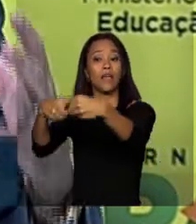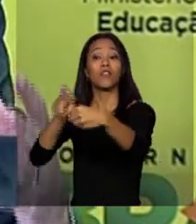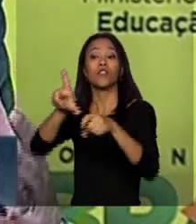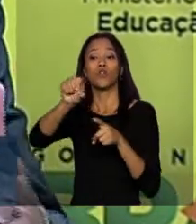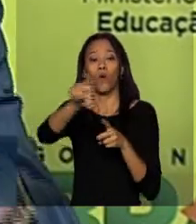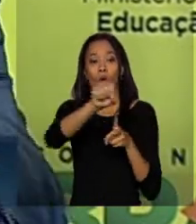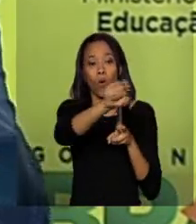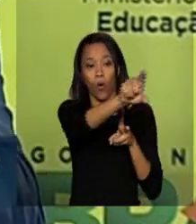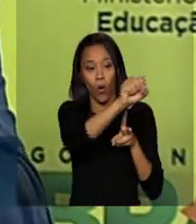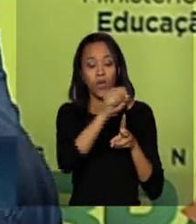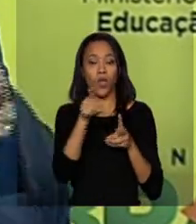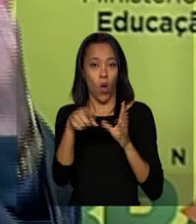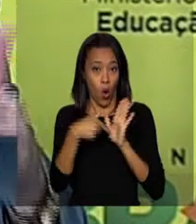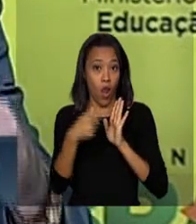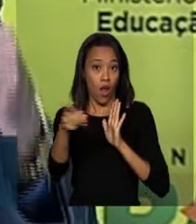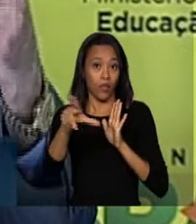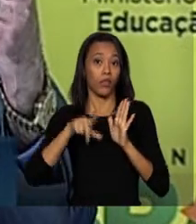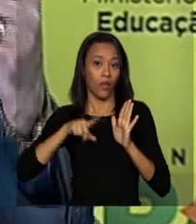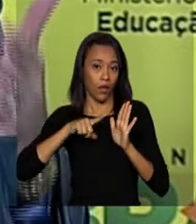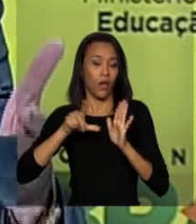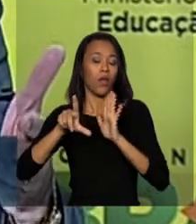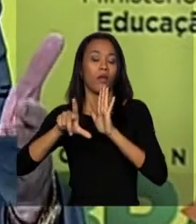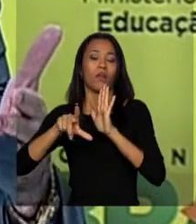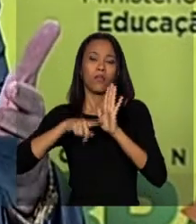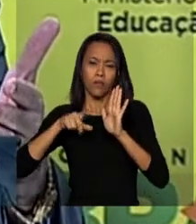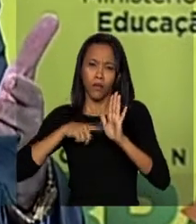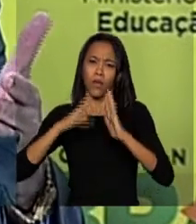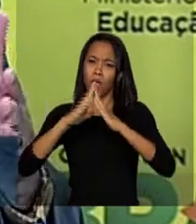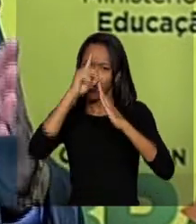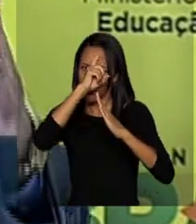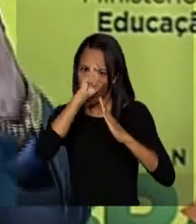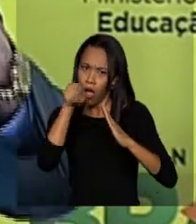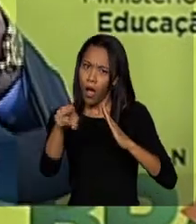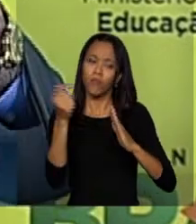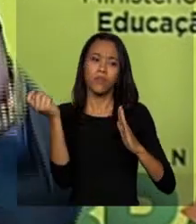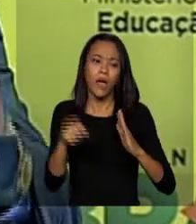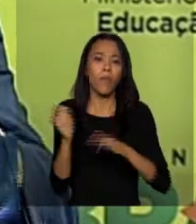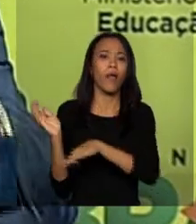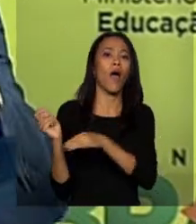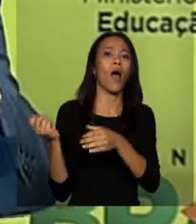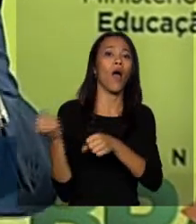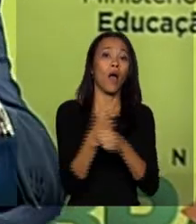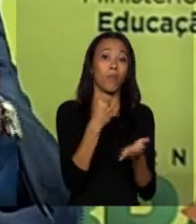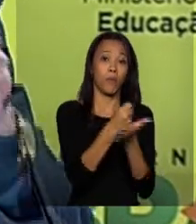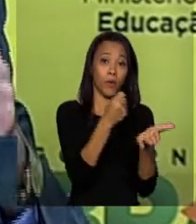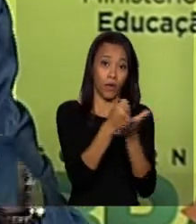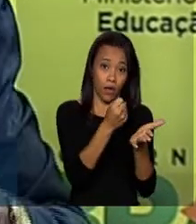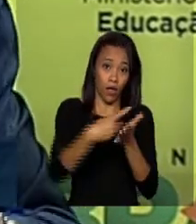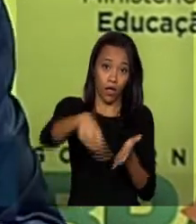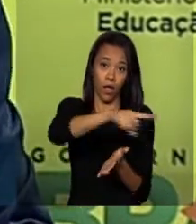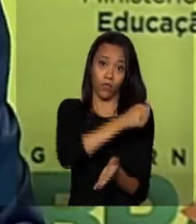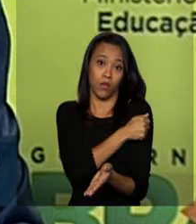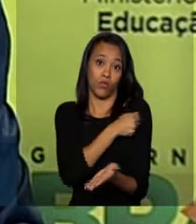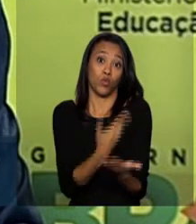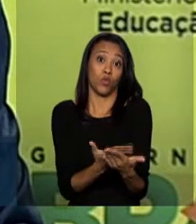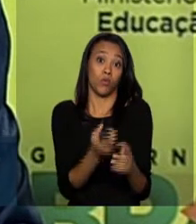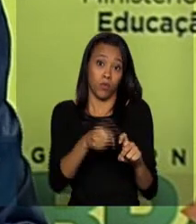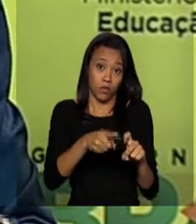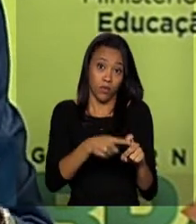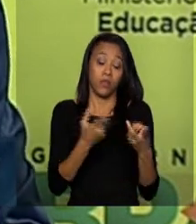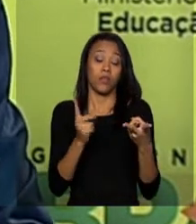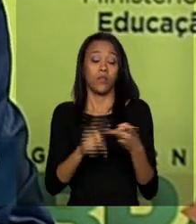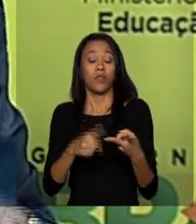têm condições de ter curso, têm leito, têm hospital, têm serviço de atenção à saúde, faça a seleção, o município se envolve,